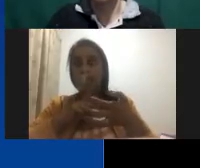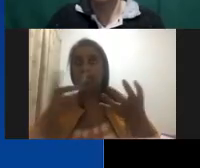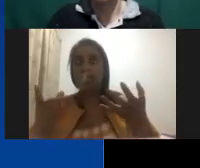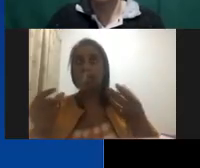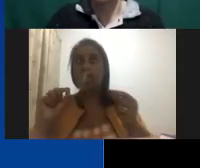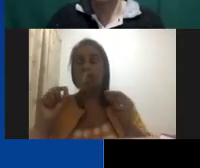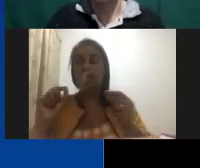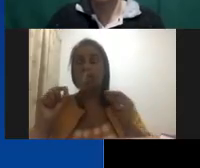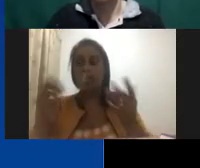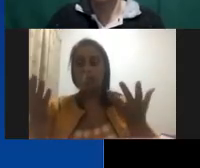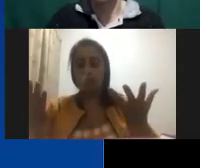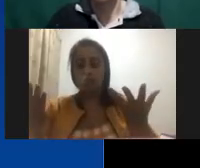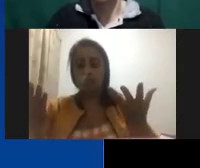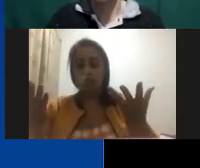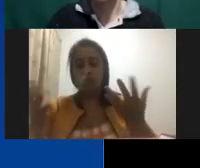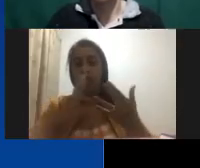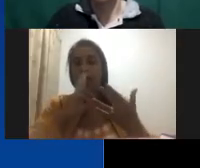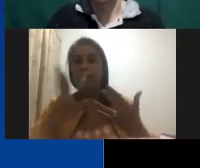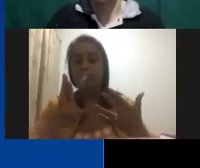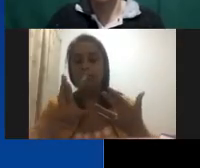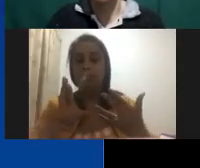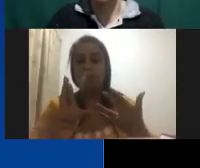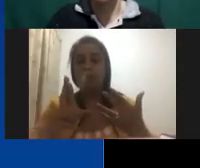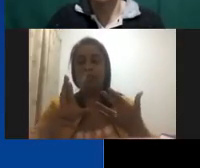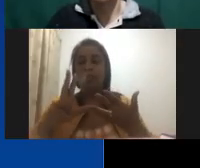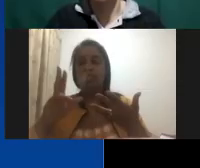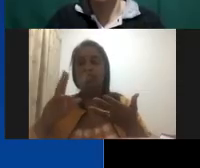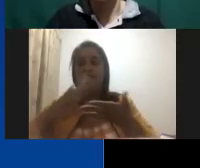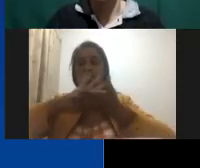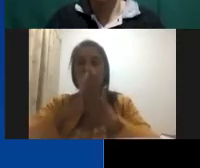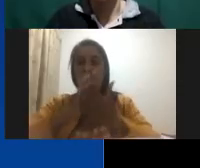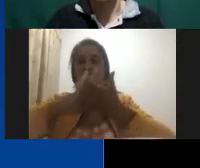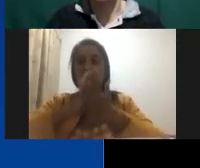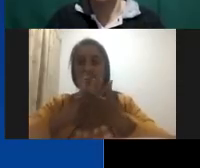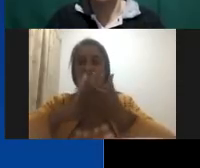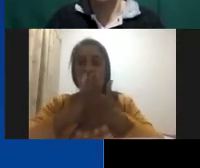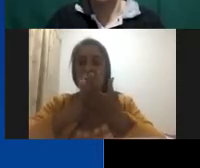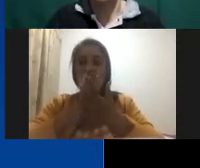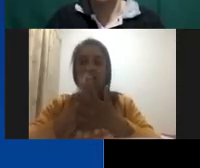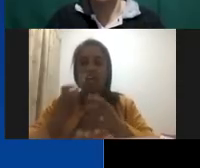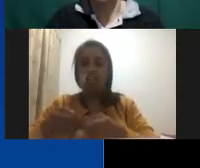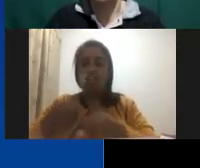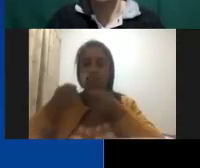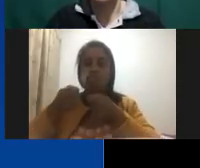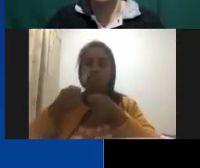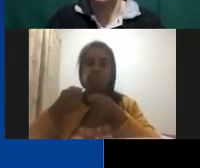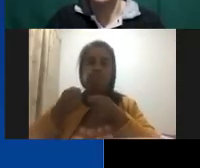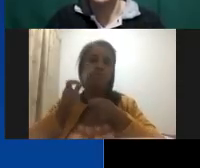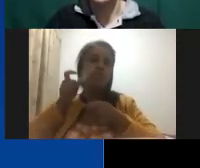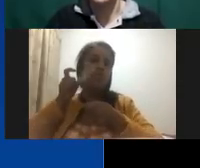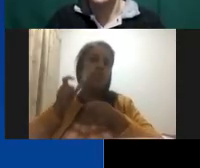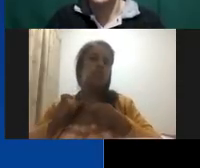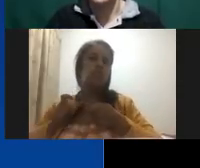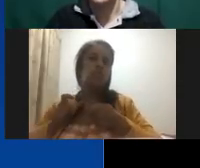ligamento nucal. Isso, então, produz estabilidade para a coluna cervical. É um músculo, então, estabilizador da nossa coluna